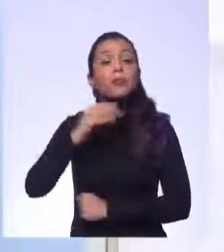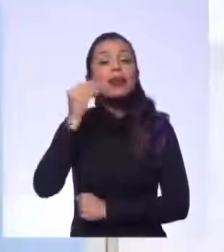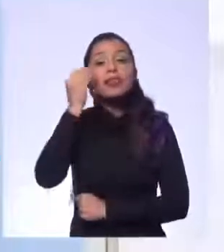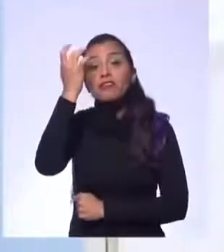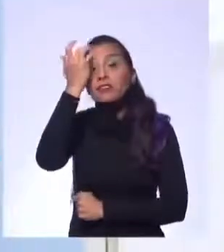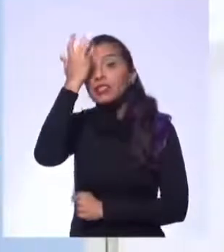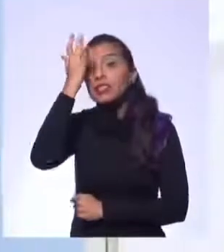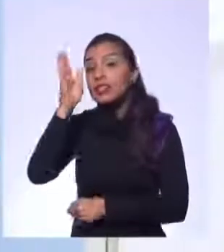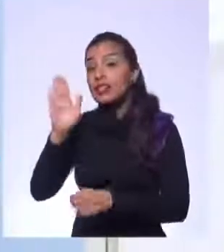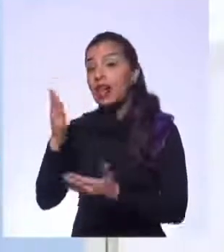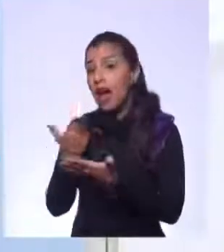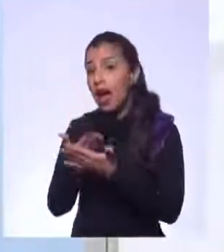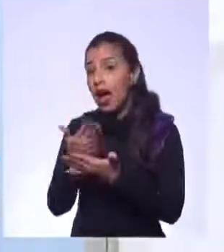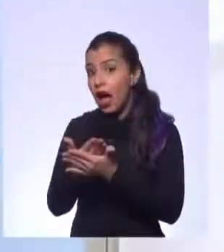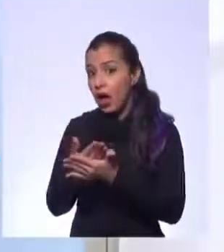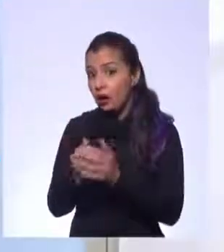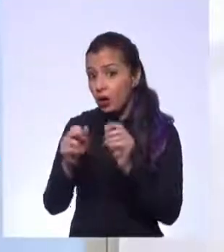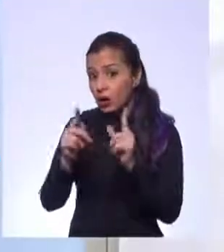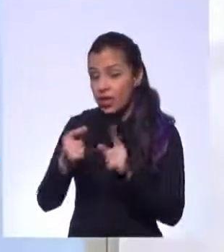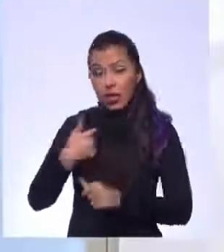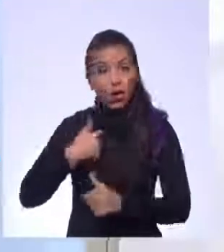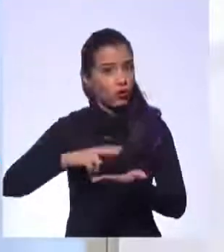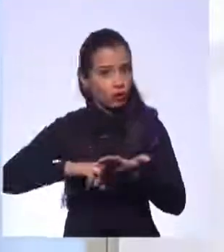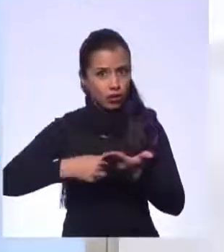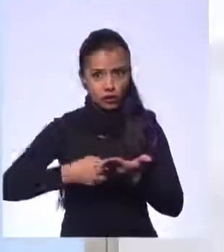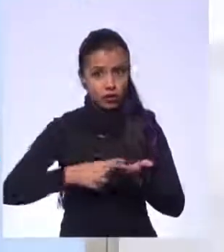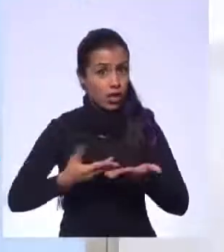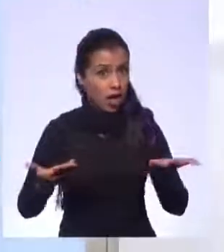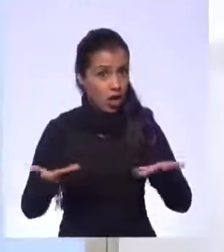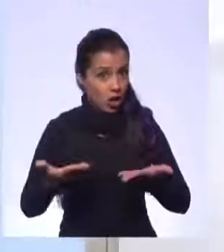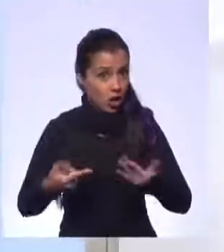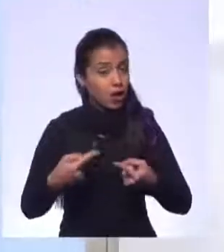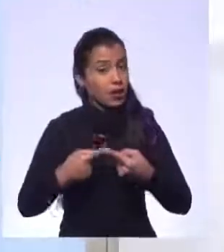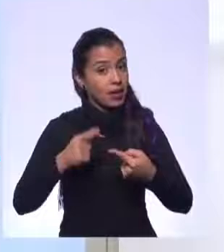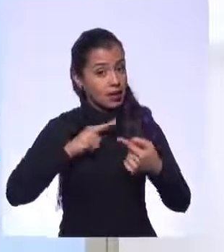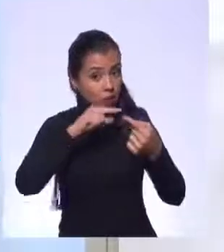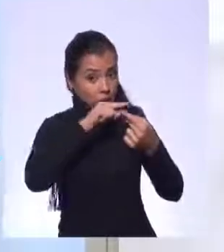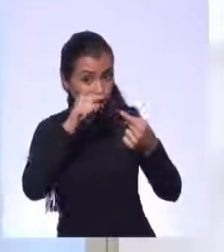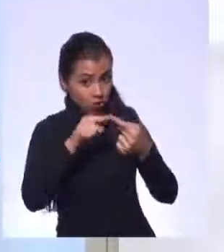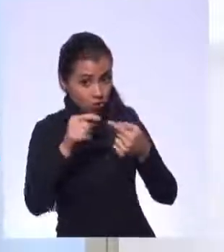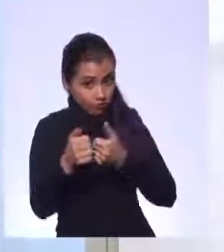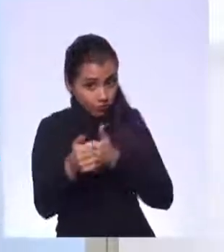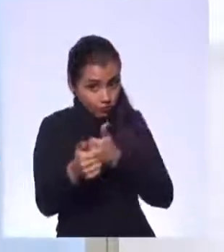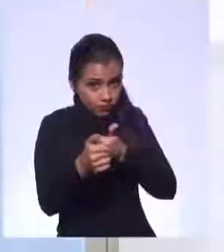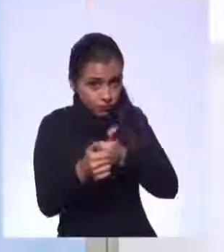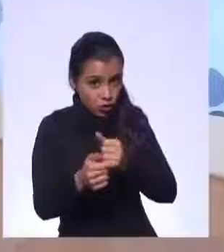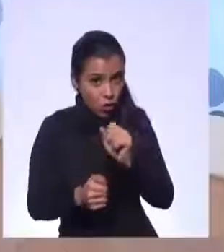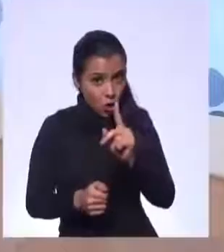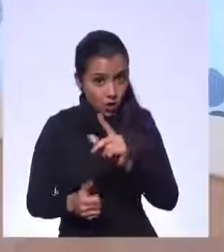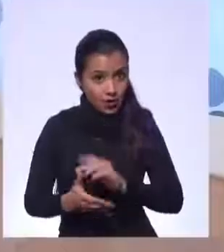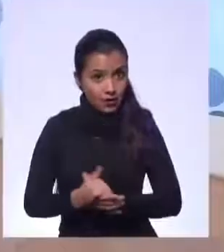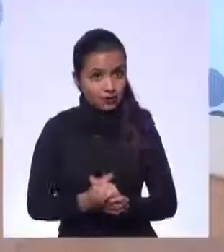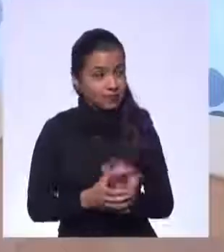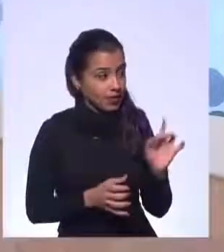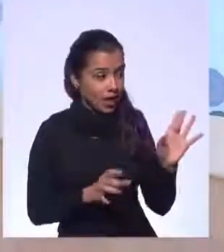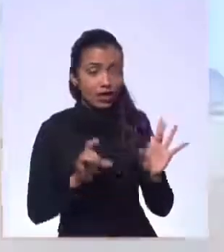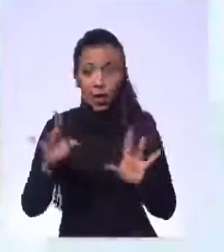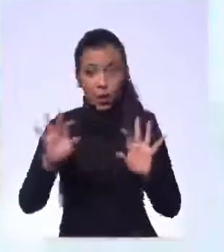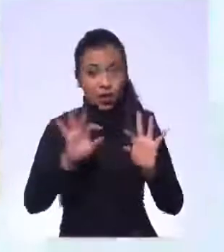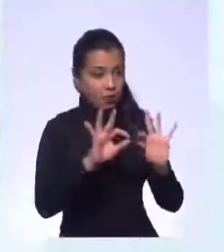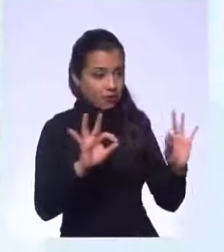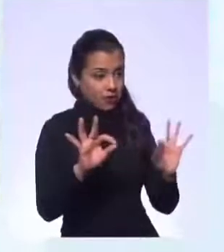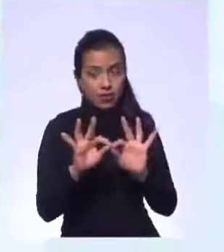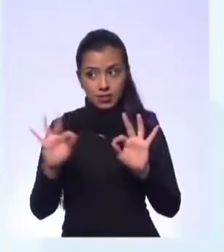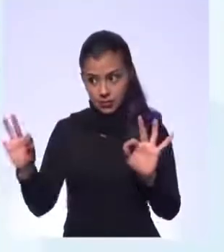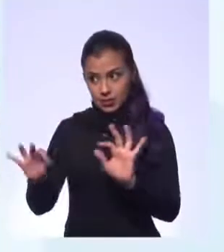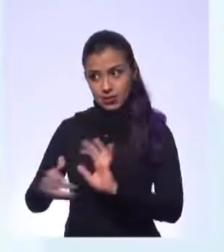hoje, ok? E eu não vou traduzir agora, porque eu tenho um objetivo daqui a pouco, tá bom? Vamos lá, Ed? Cada um lê uma frase? Cada um lê uma frase.